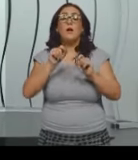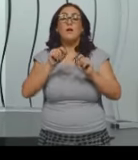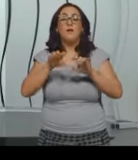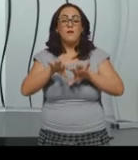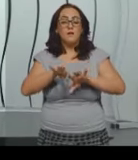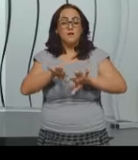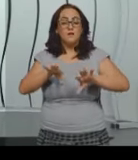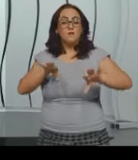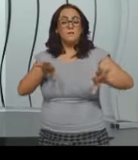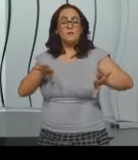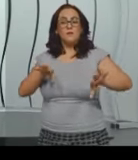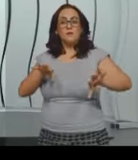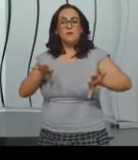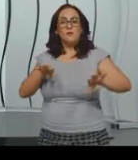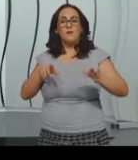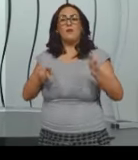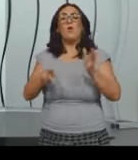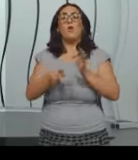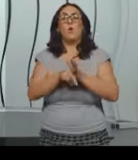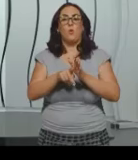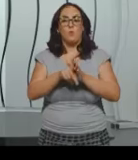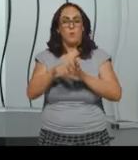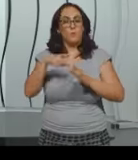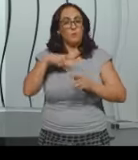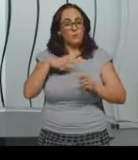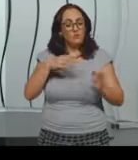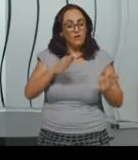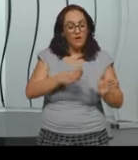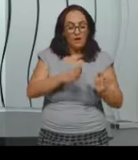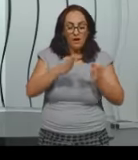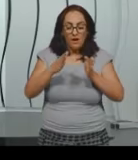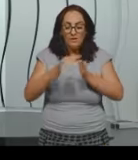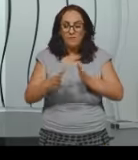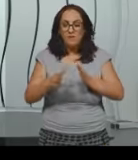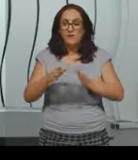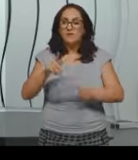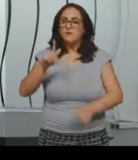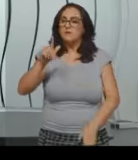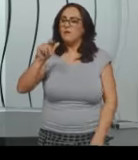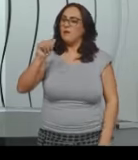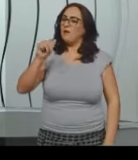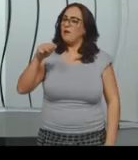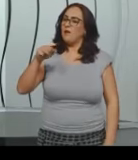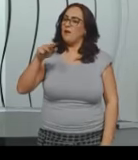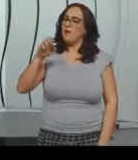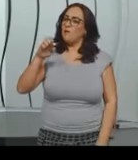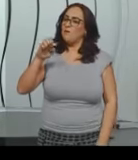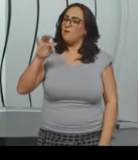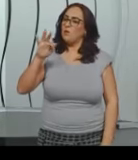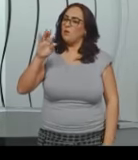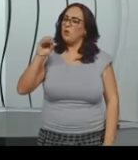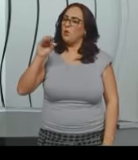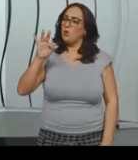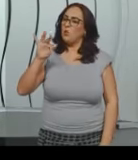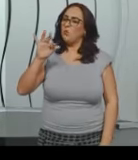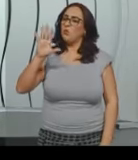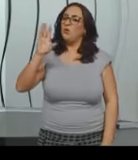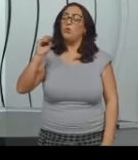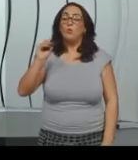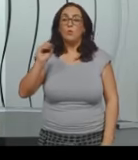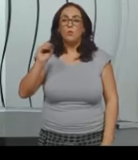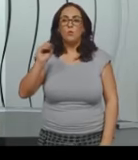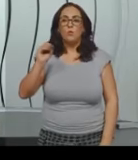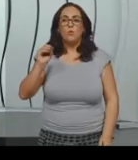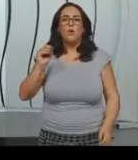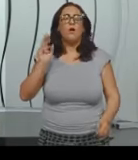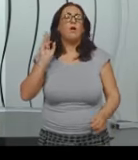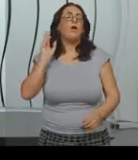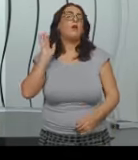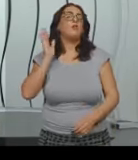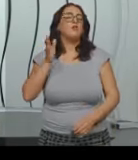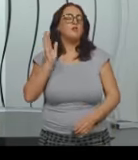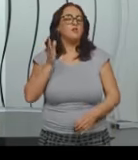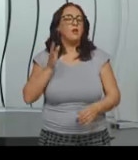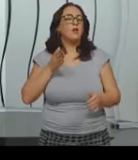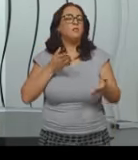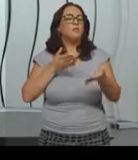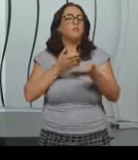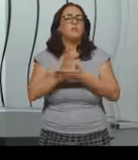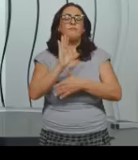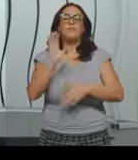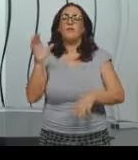fase gametófito, ela vai ser passageira e ela também vai ser independente, igual a gente vai ver aqui